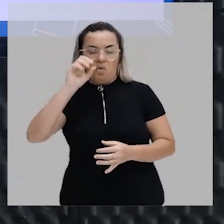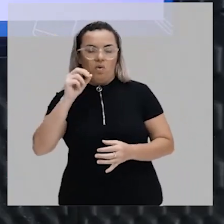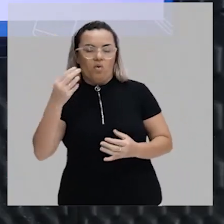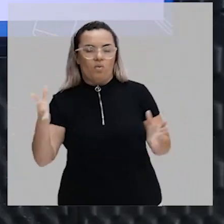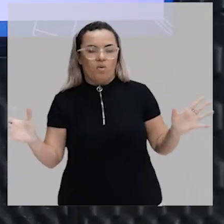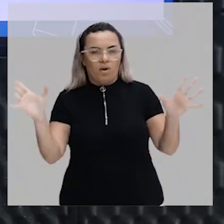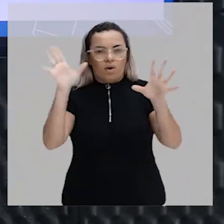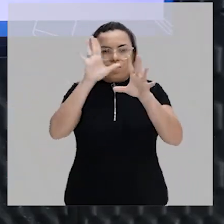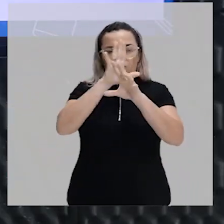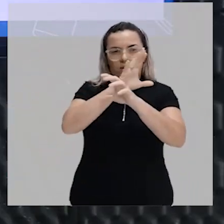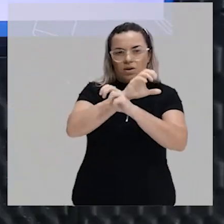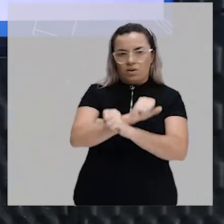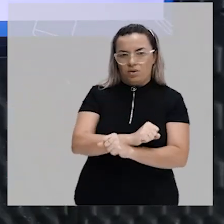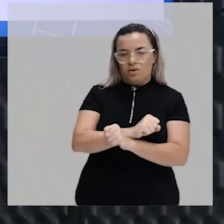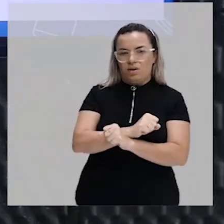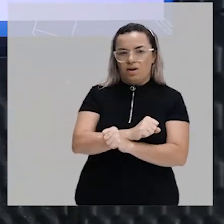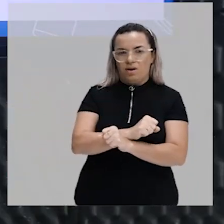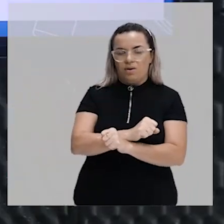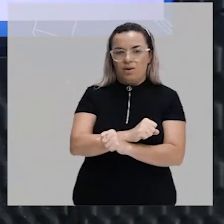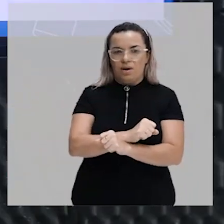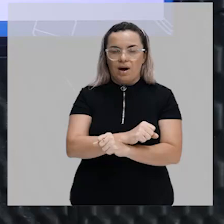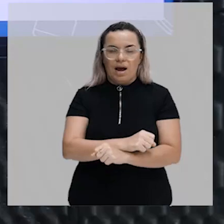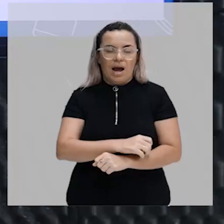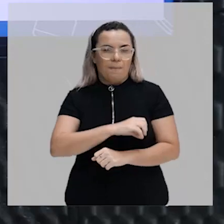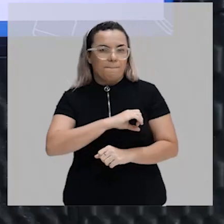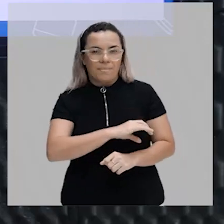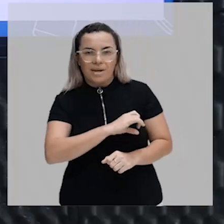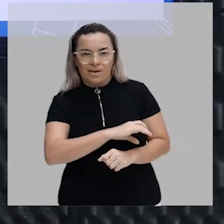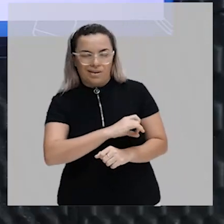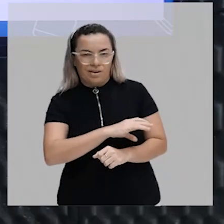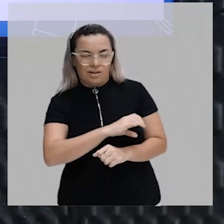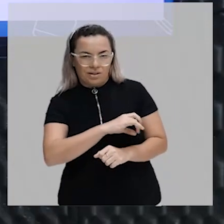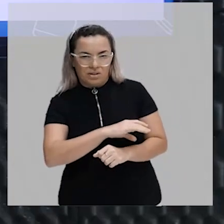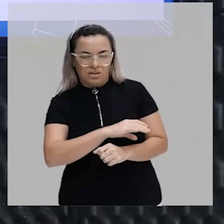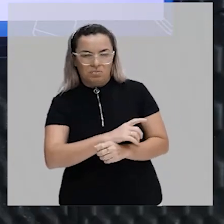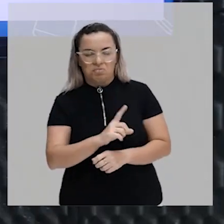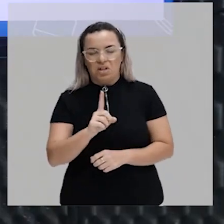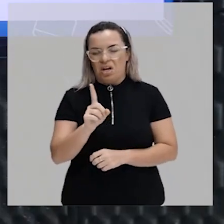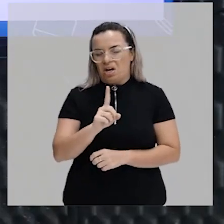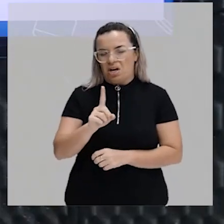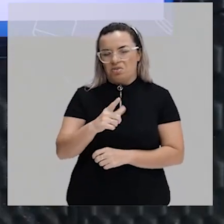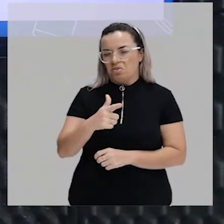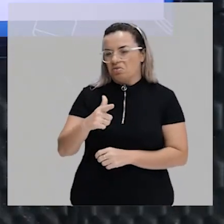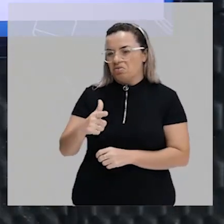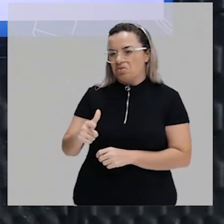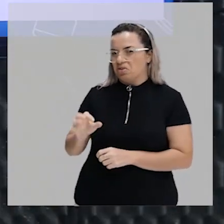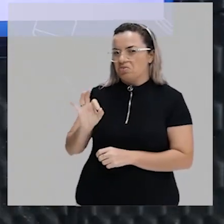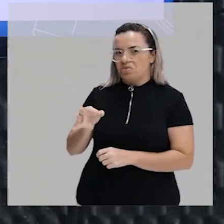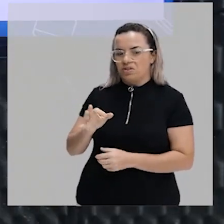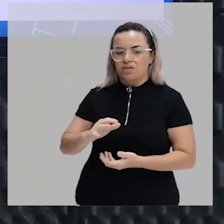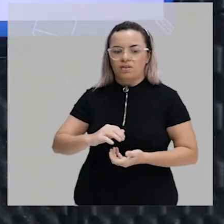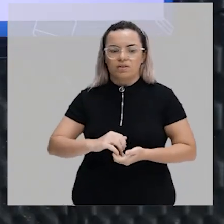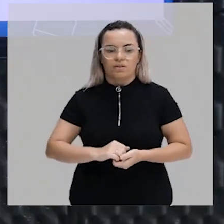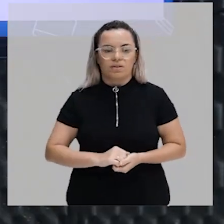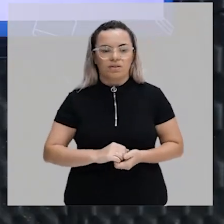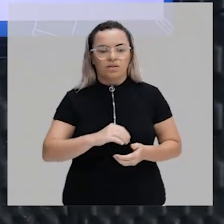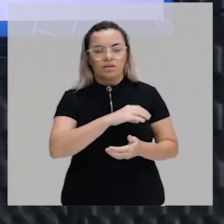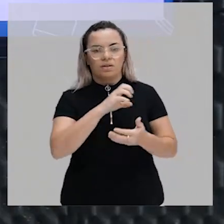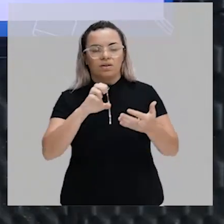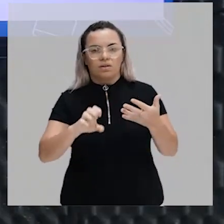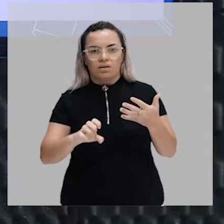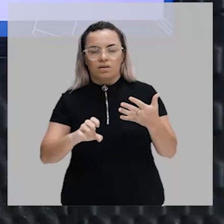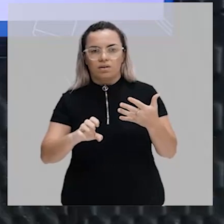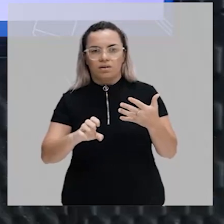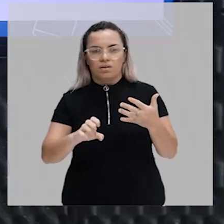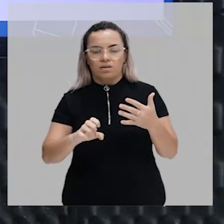obscuridade, ou a medo, ou a incerteza. E transcendentalismo,